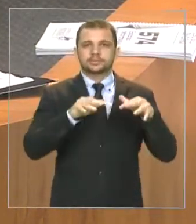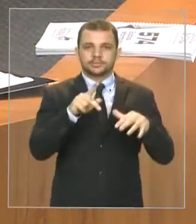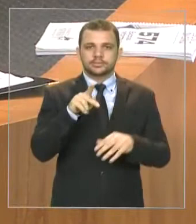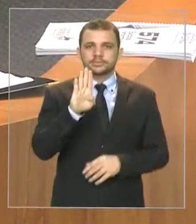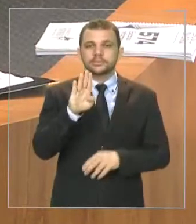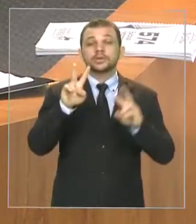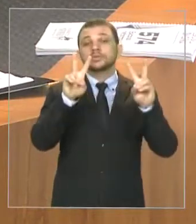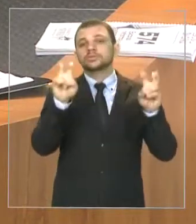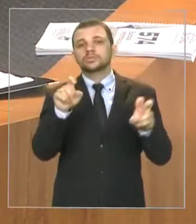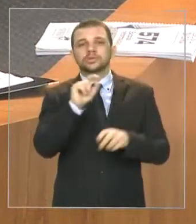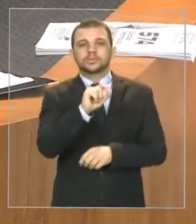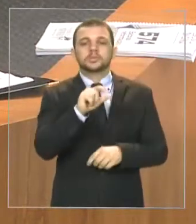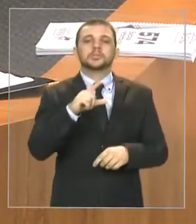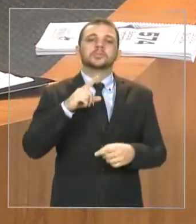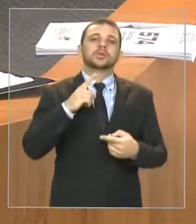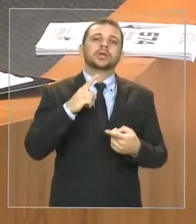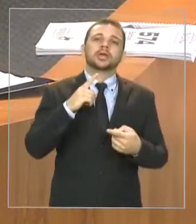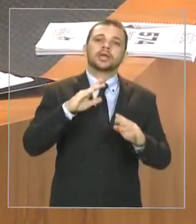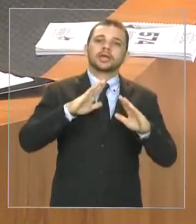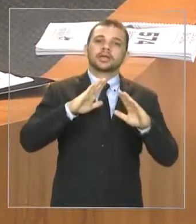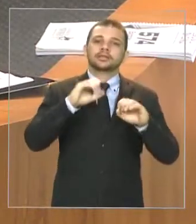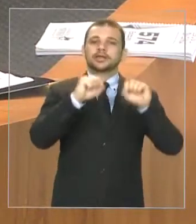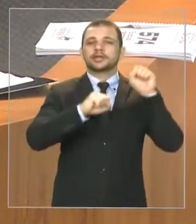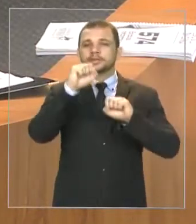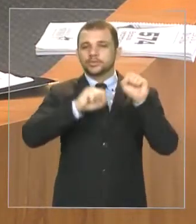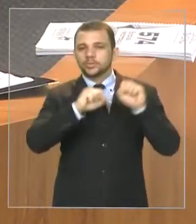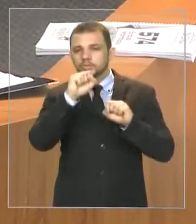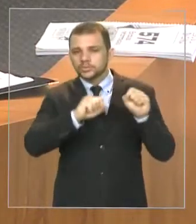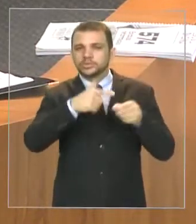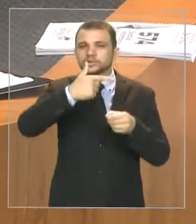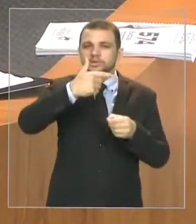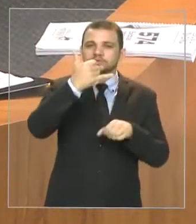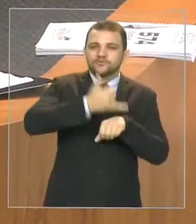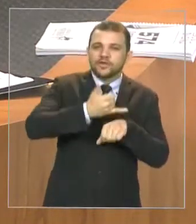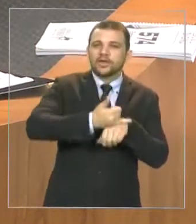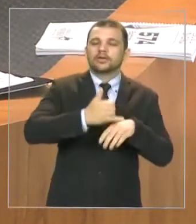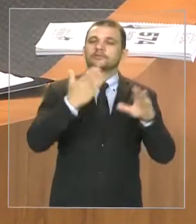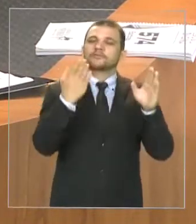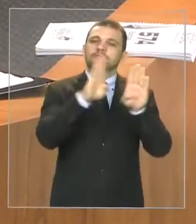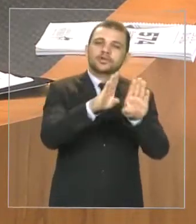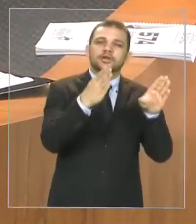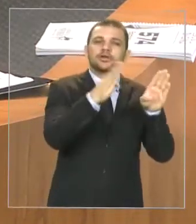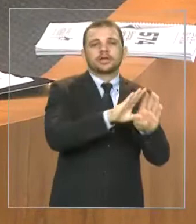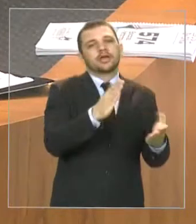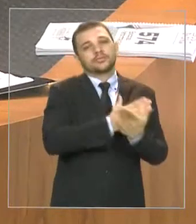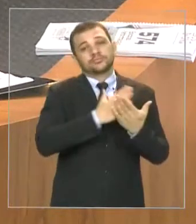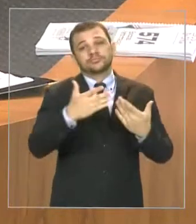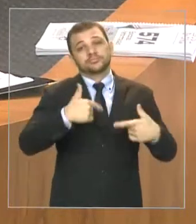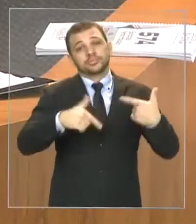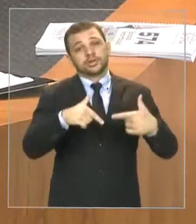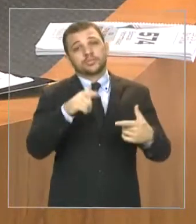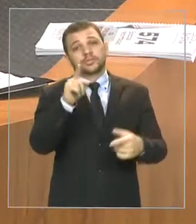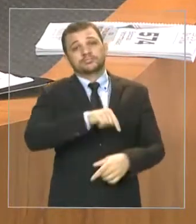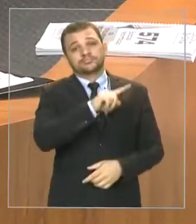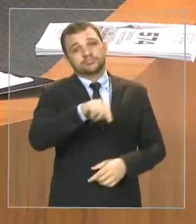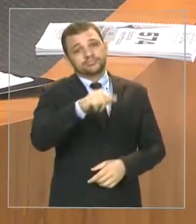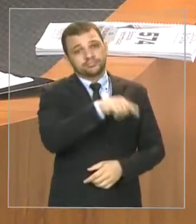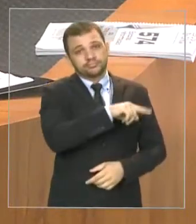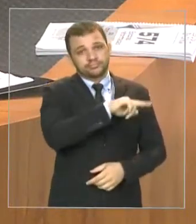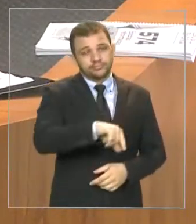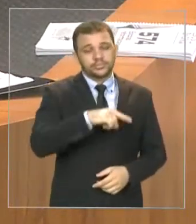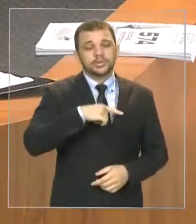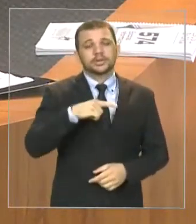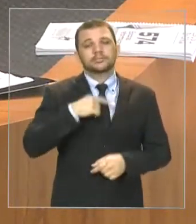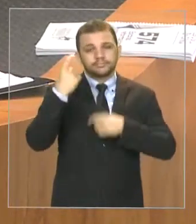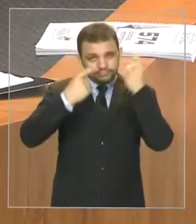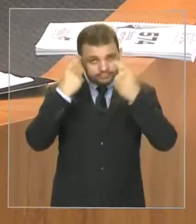sobre o fechamento das guzerias, fechamento de postos de empregos no Maranhão, que esta casa está preocupada, que os deputados estão preocupados, que o